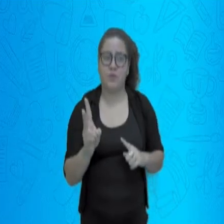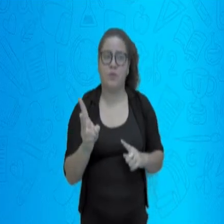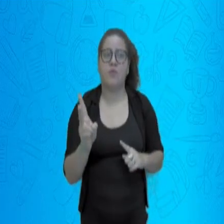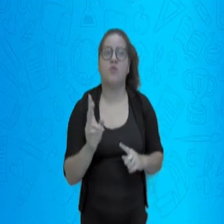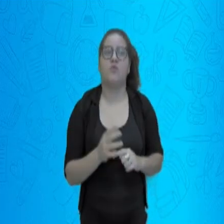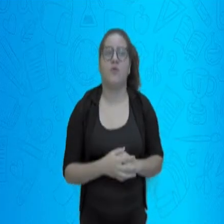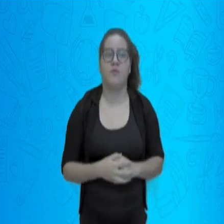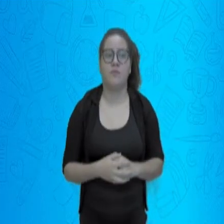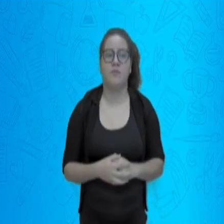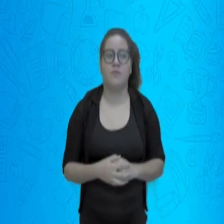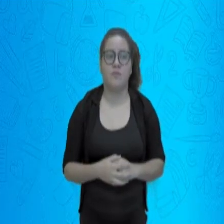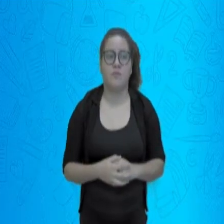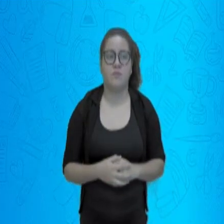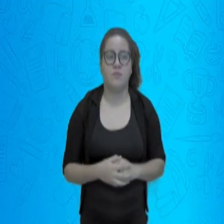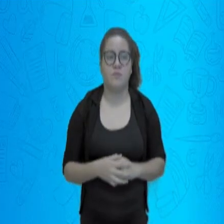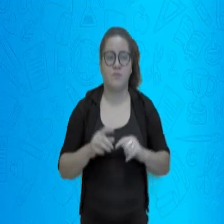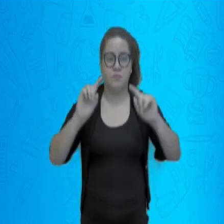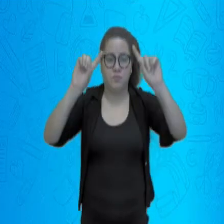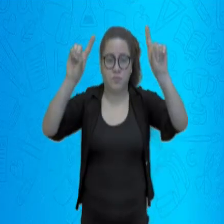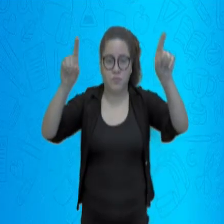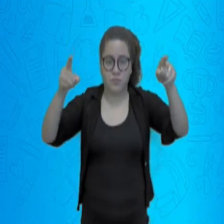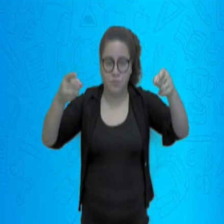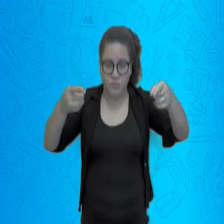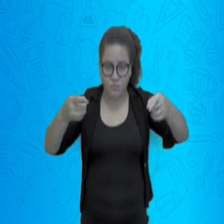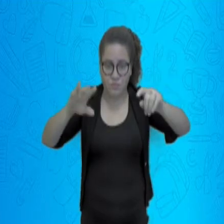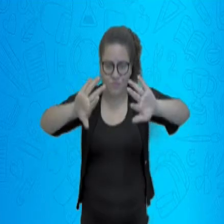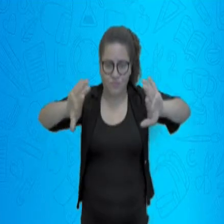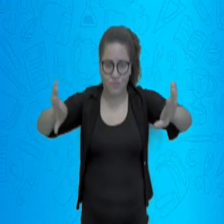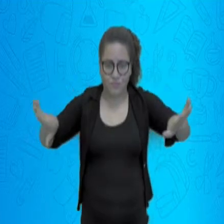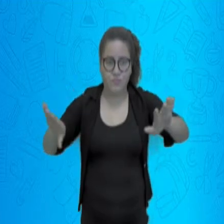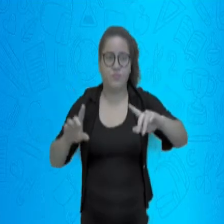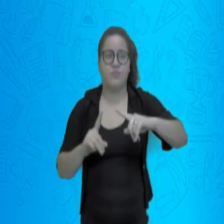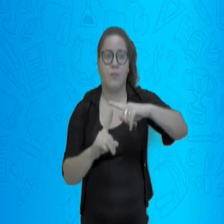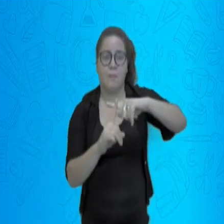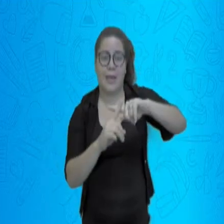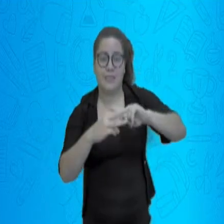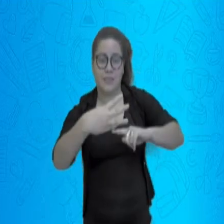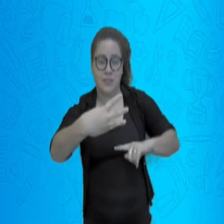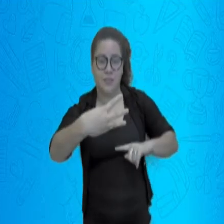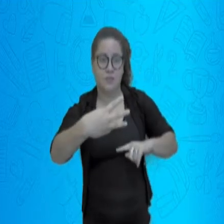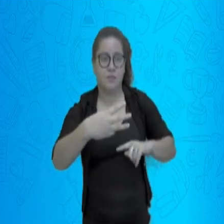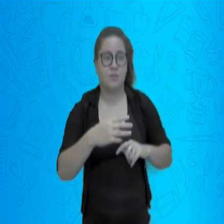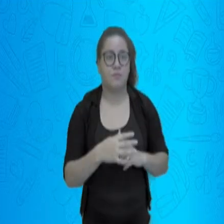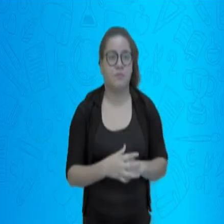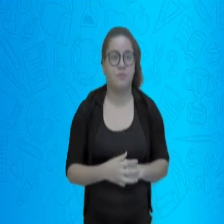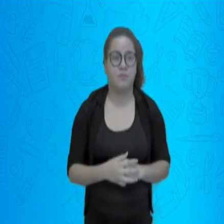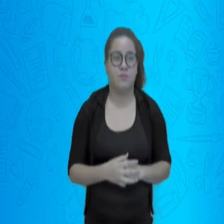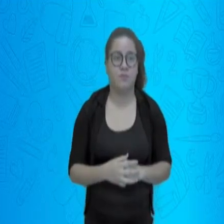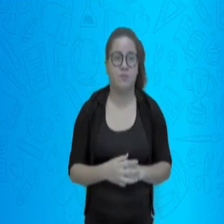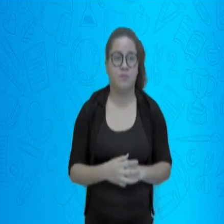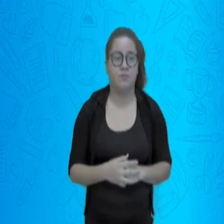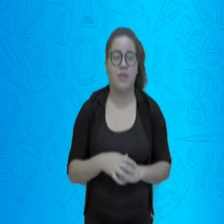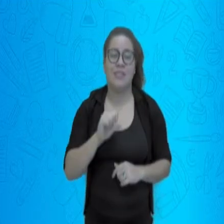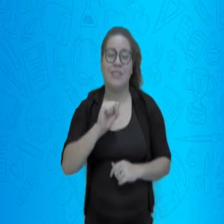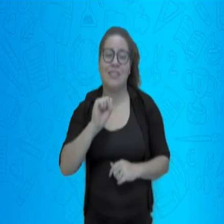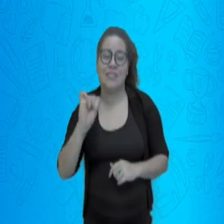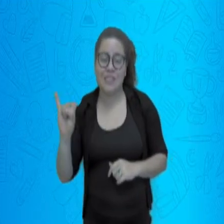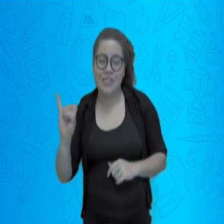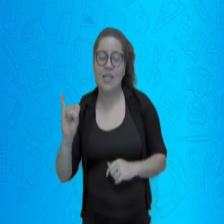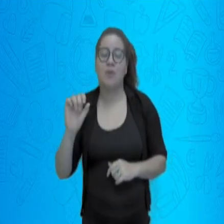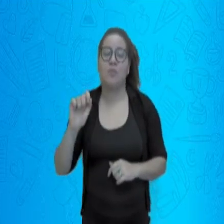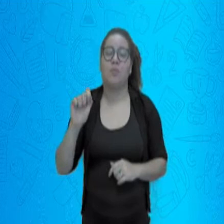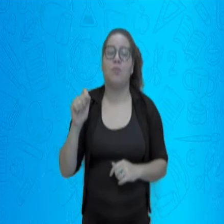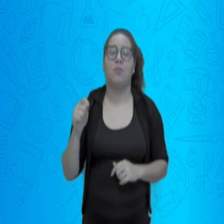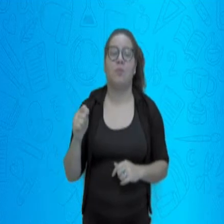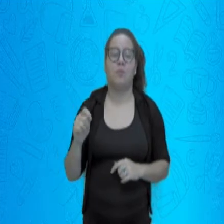estava um parêntese aqui. Vamos tirar primeiro do parêntese. Mais 3, ó, se aqui está positivo,